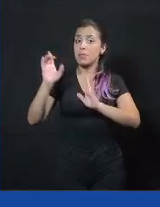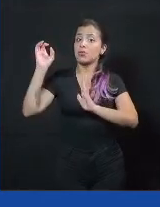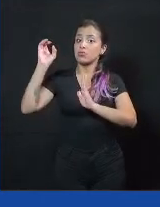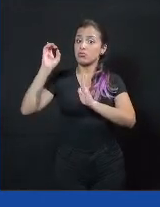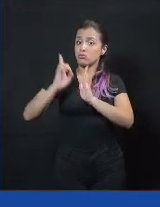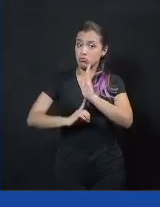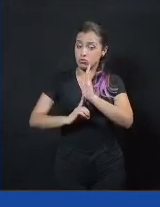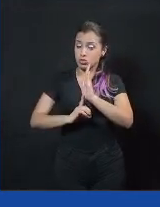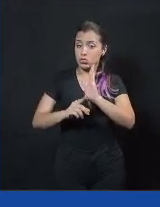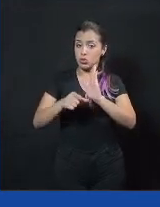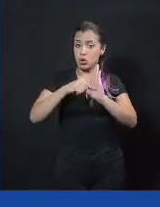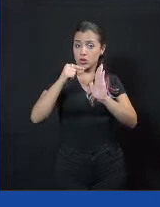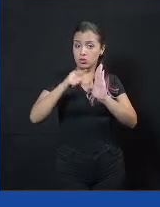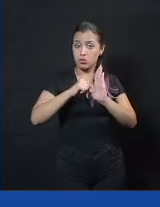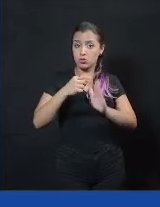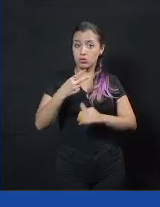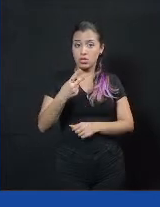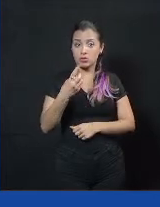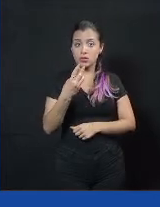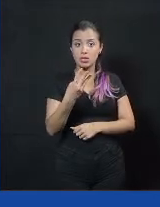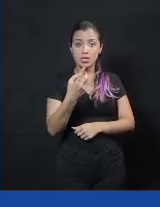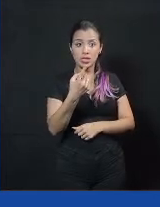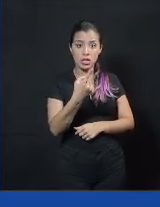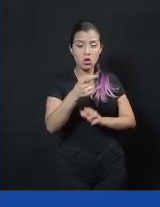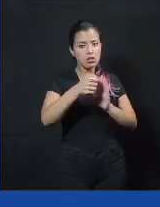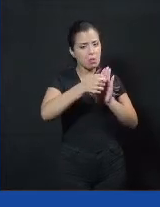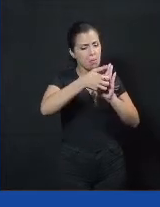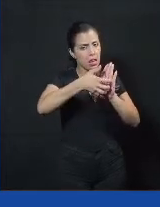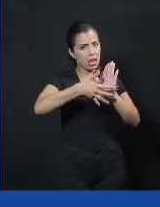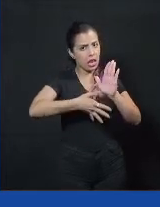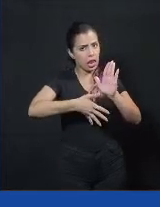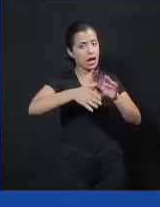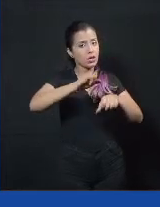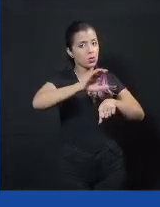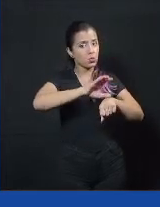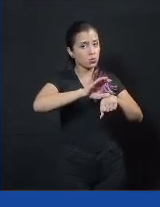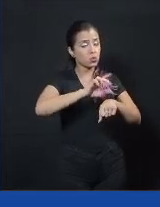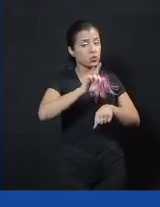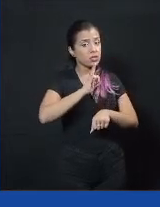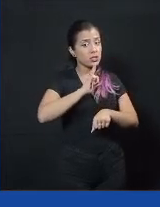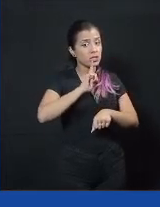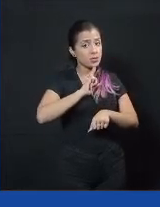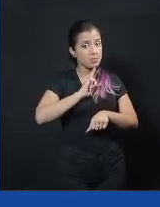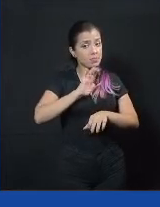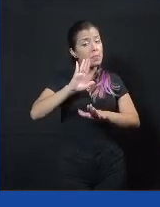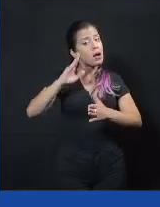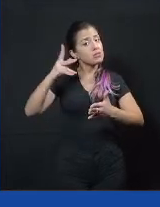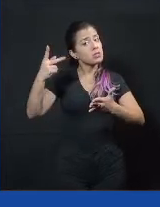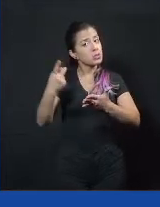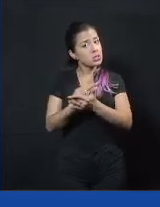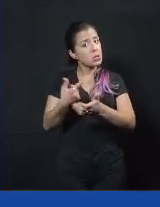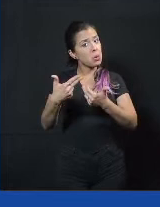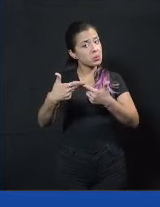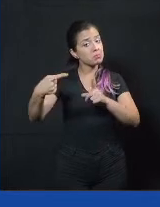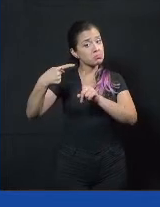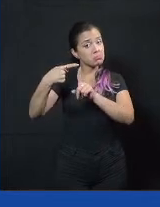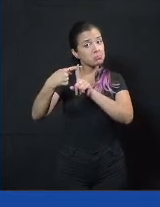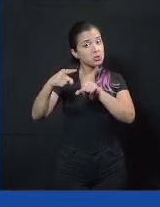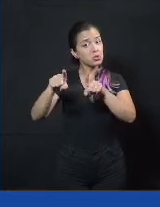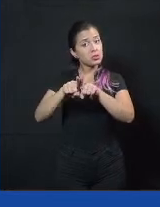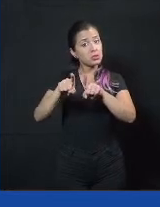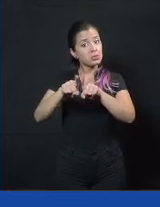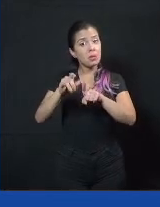artigo 231 e outros artigos da Constituição, muitas coisas positivas aconteceram. Demarcação das